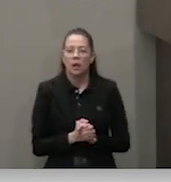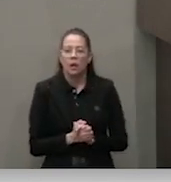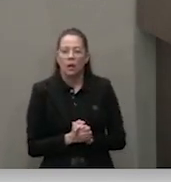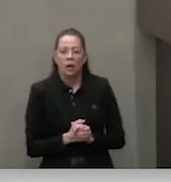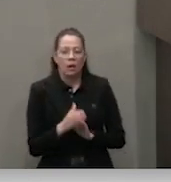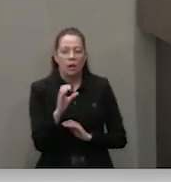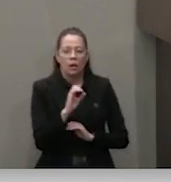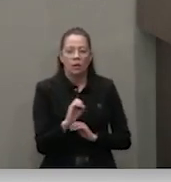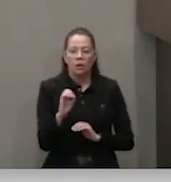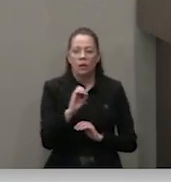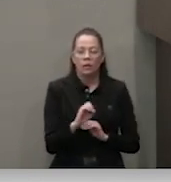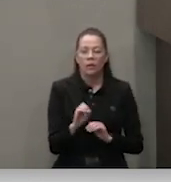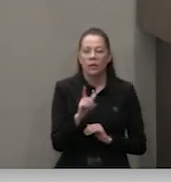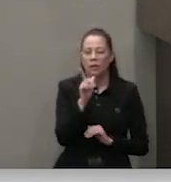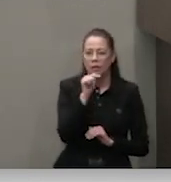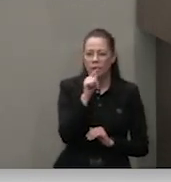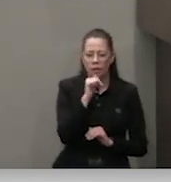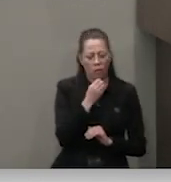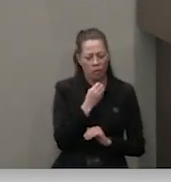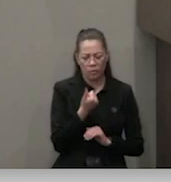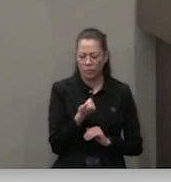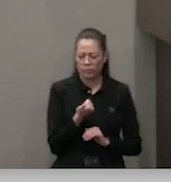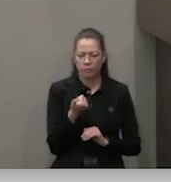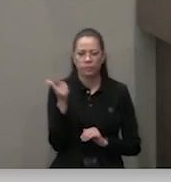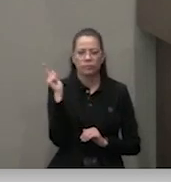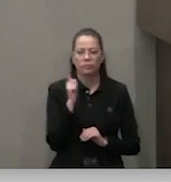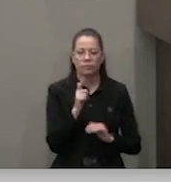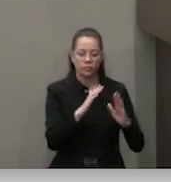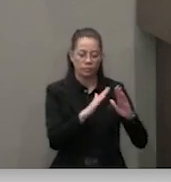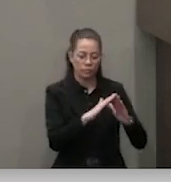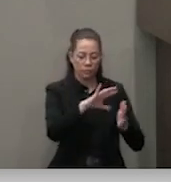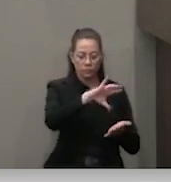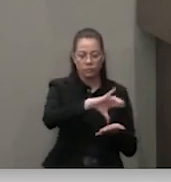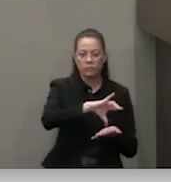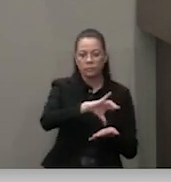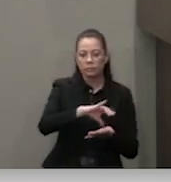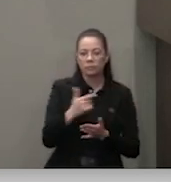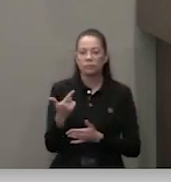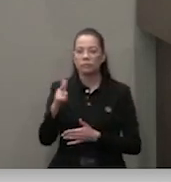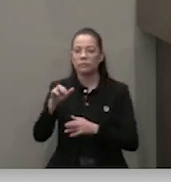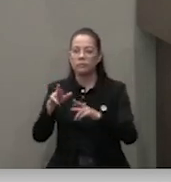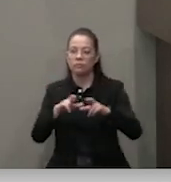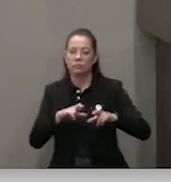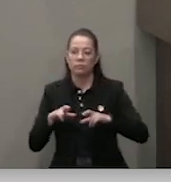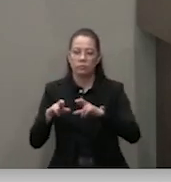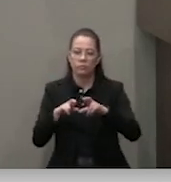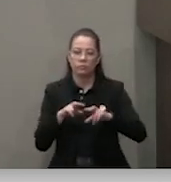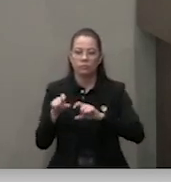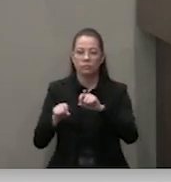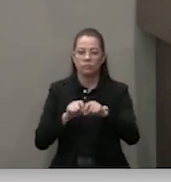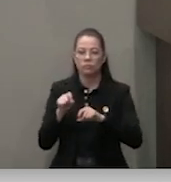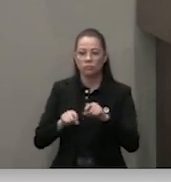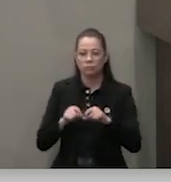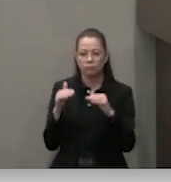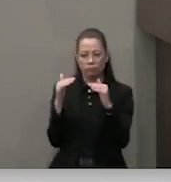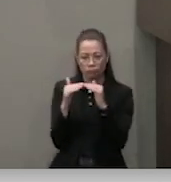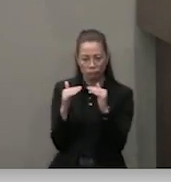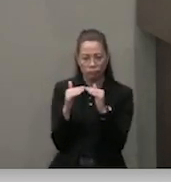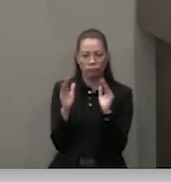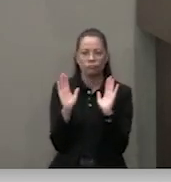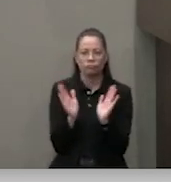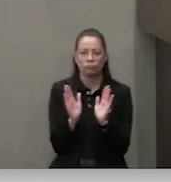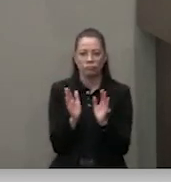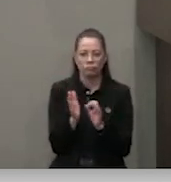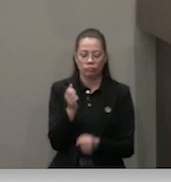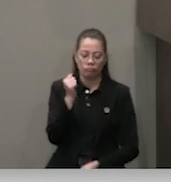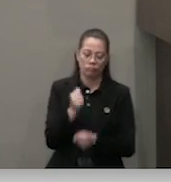tá ótima A água tá muito boa para quem mora no centro da cidade ou em outras regiões que estão de acordo aí a pressão